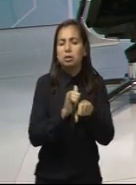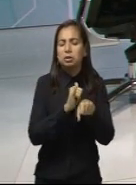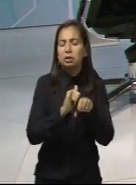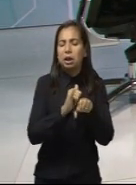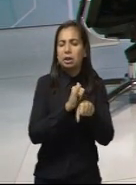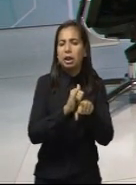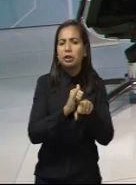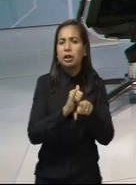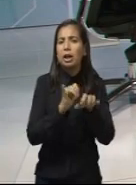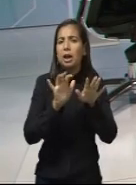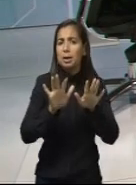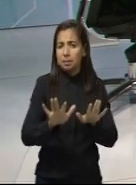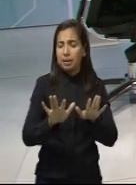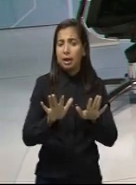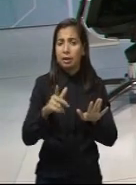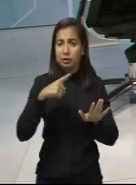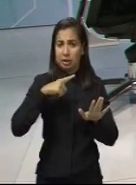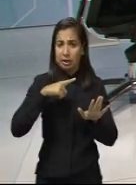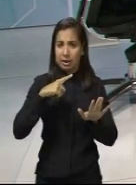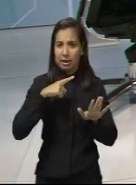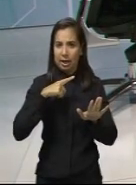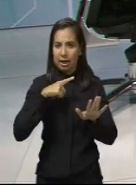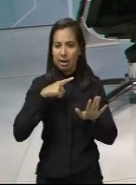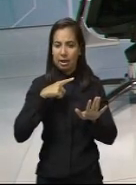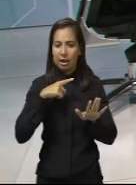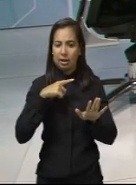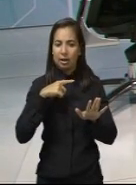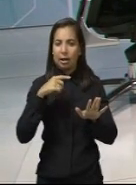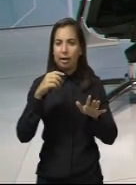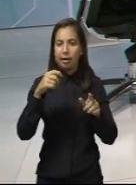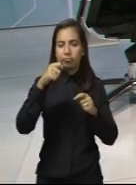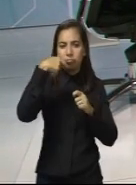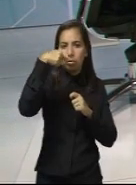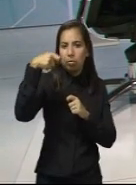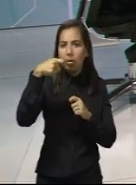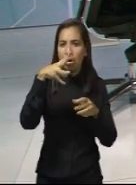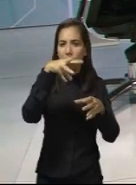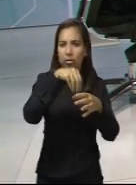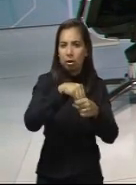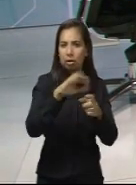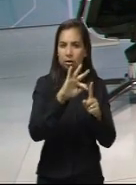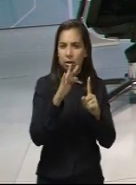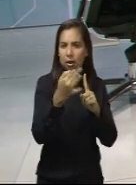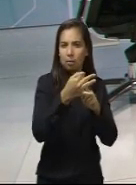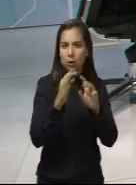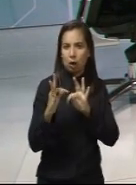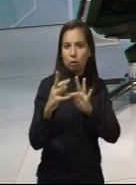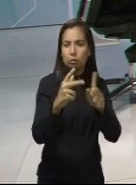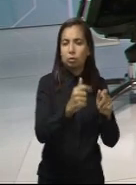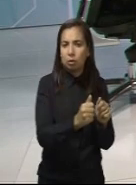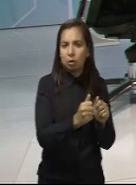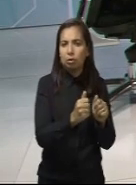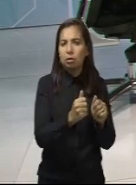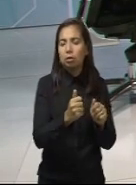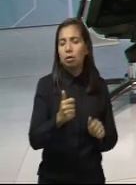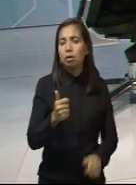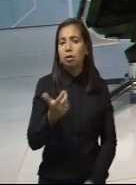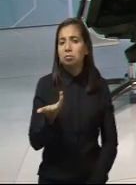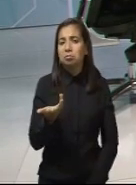justiça. No dia que ela resolveu botar a televisão lá dentro do tribunal, os tribunais todos com televisão,